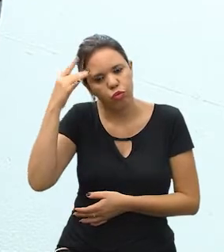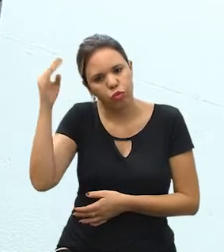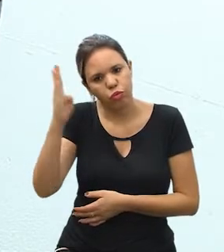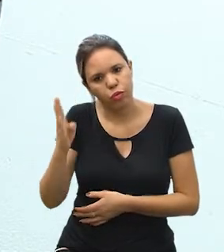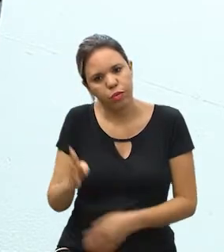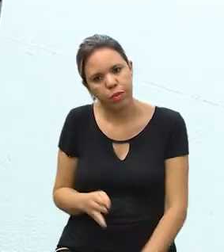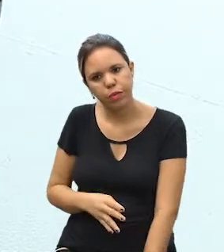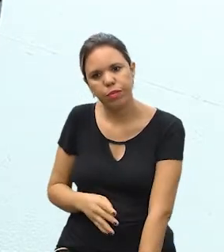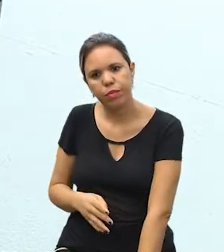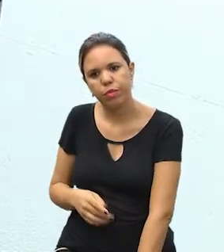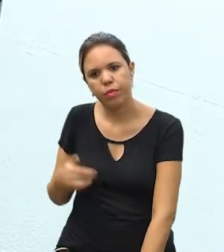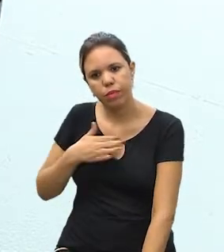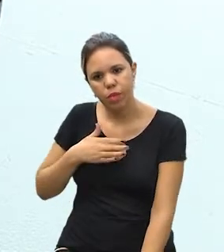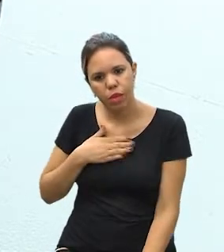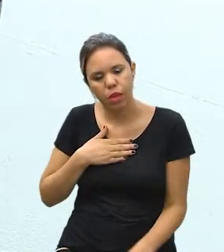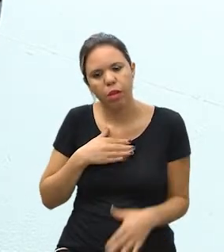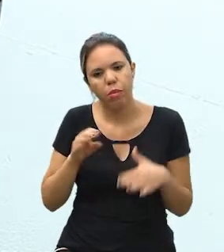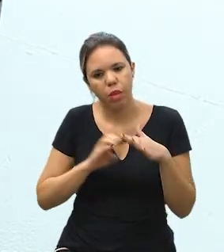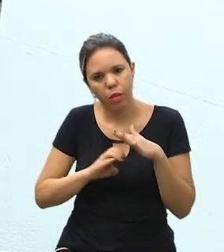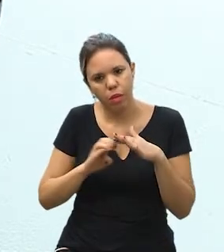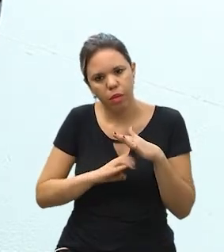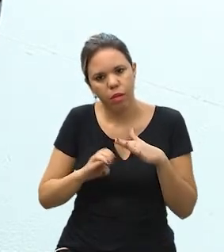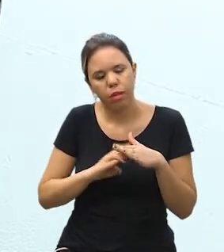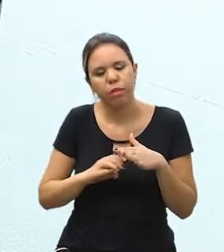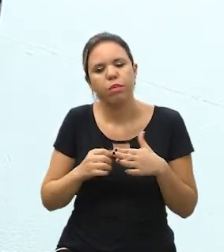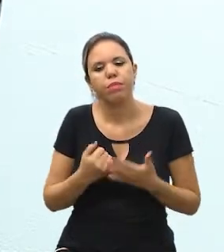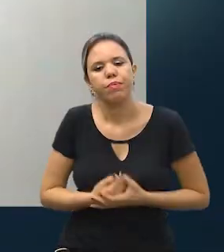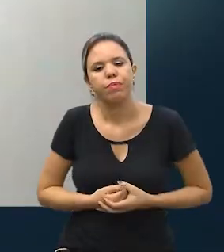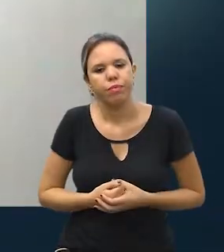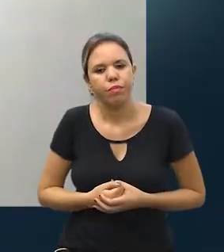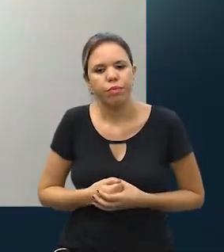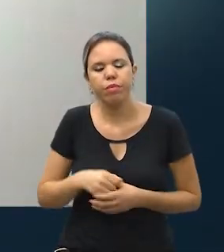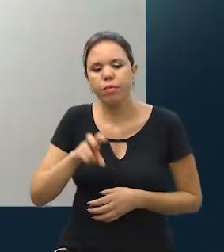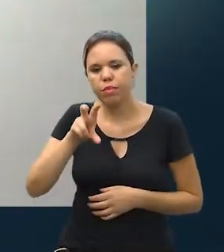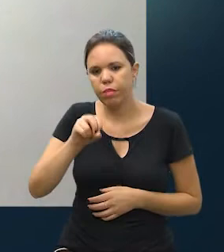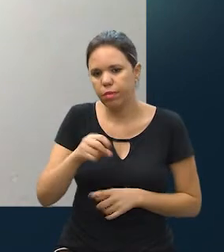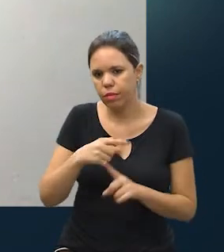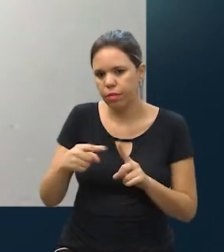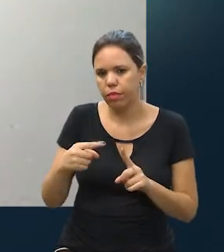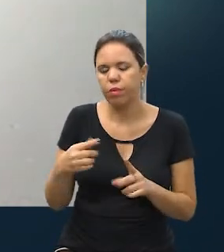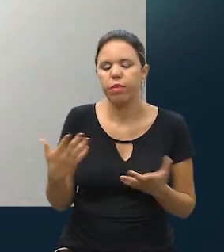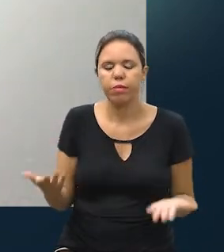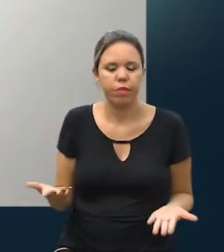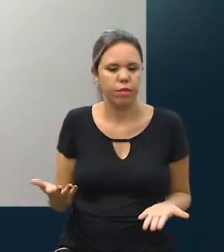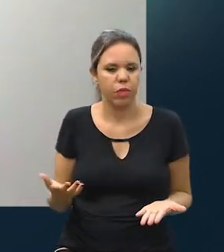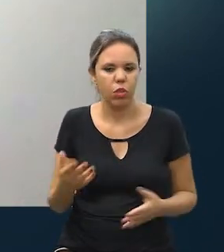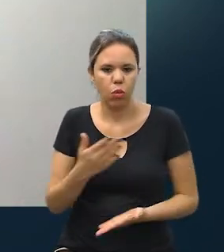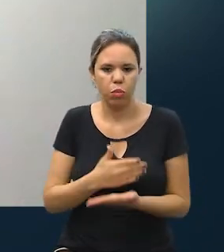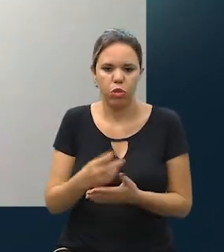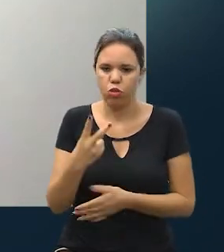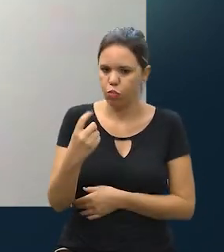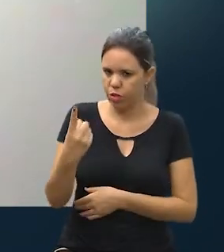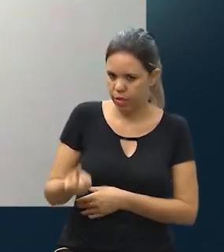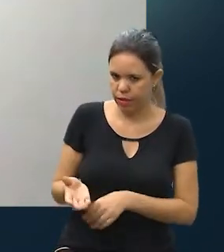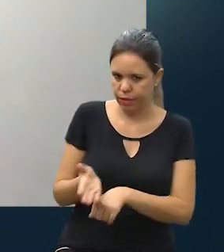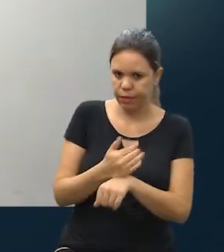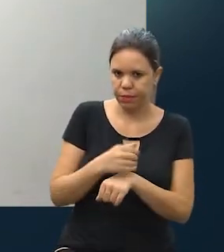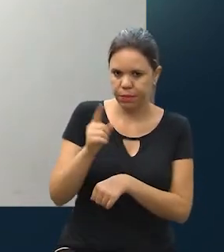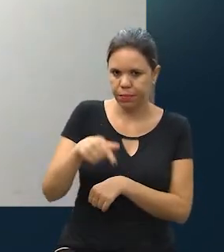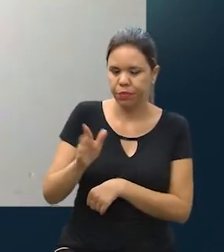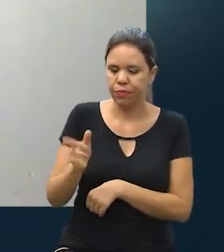Brasil, através da minha consultoria do Hype 50+, onde a gente começou em 2016. Antes disso,